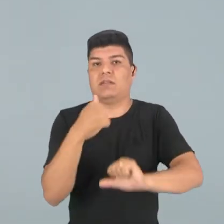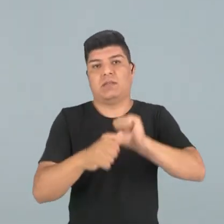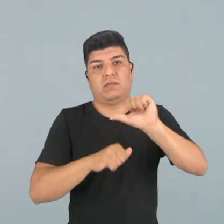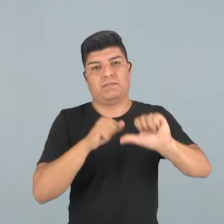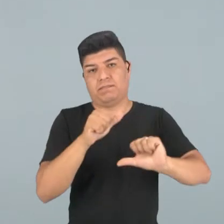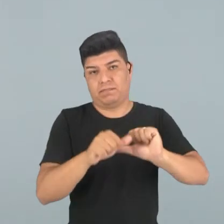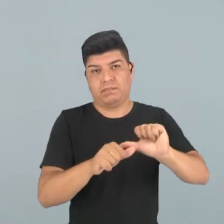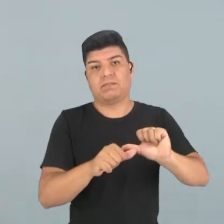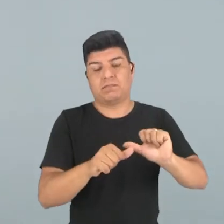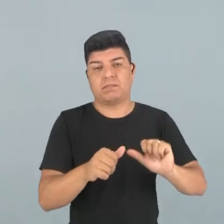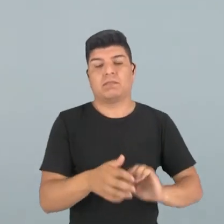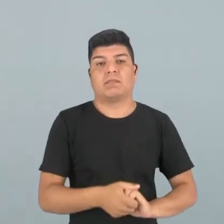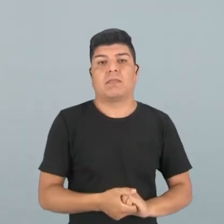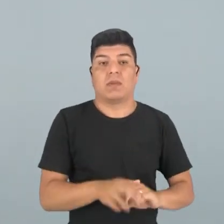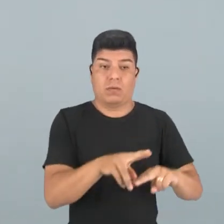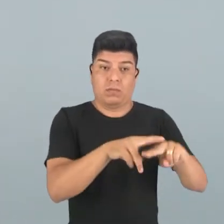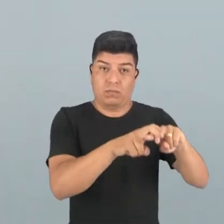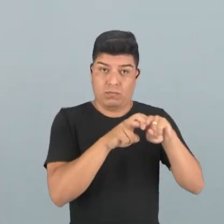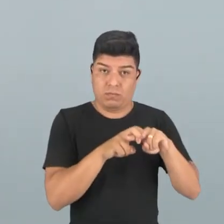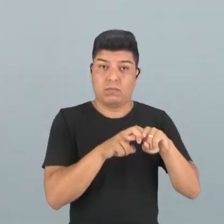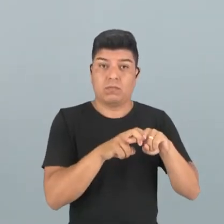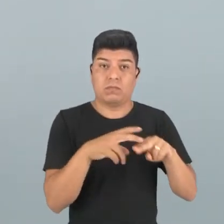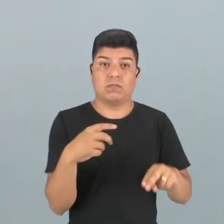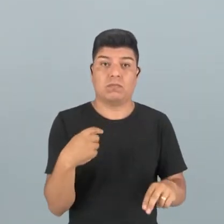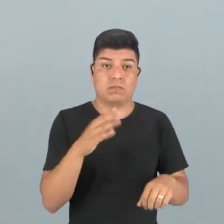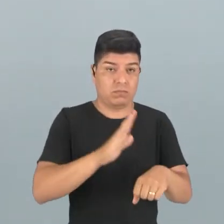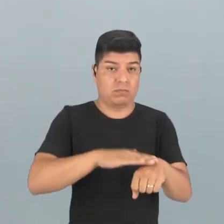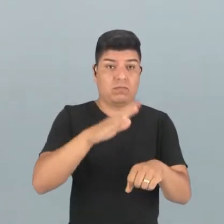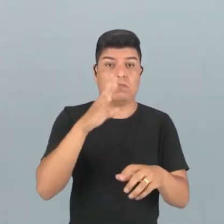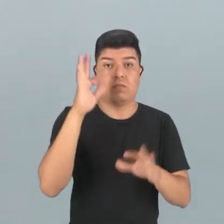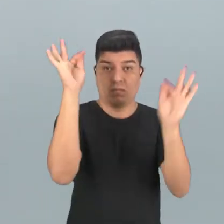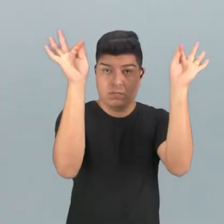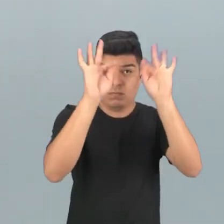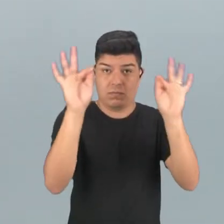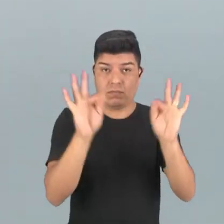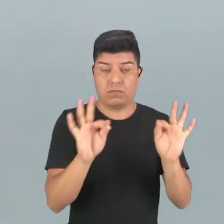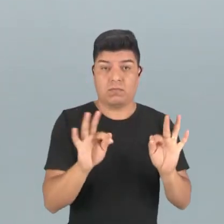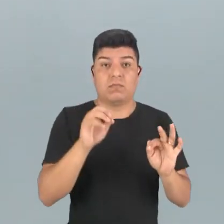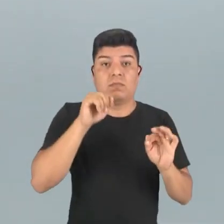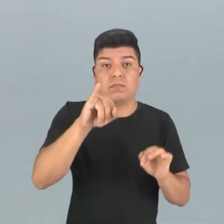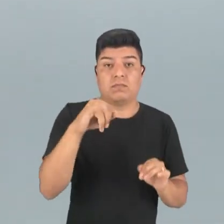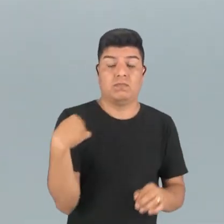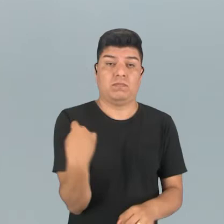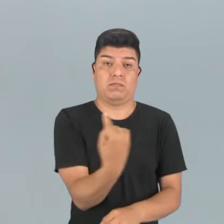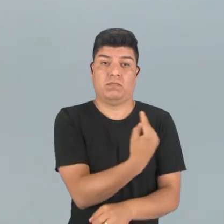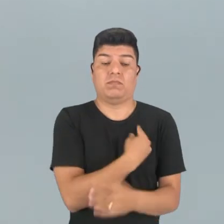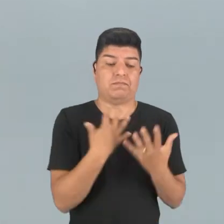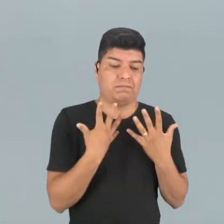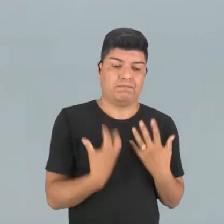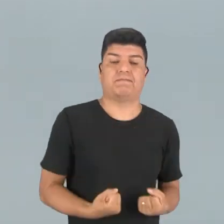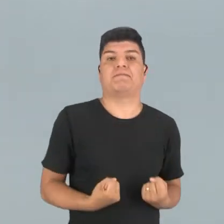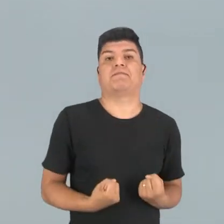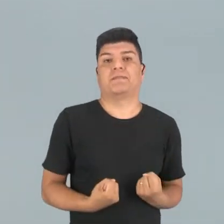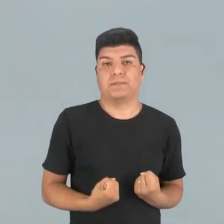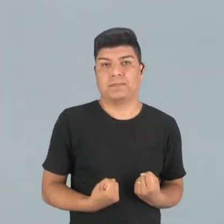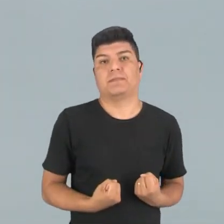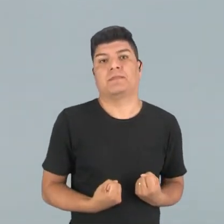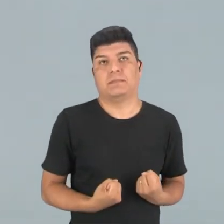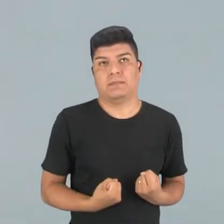certo? Então, assim, seremos mais felizes se nós nos aceitarmos,